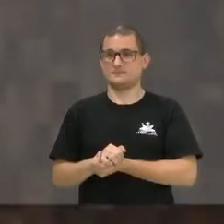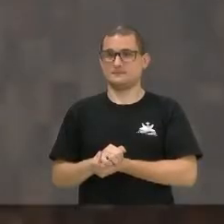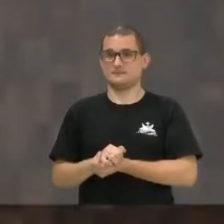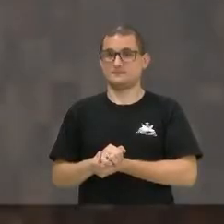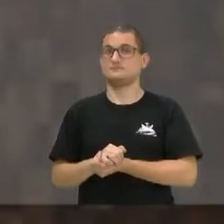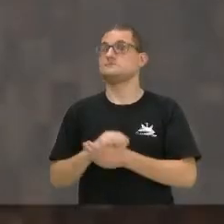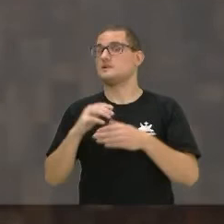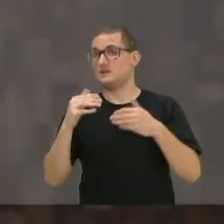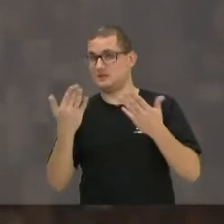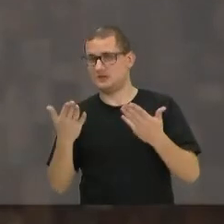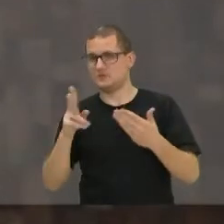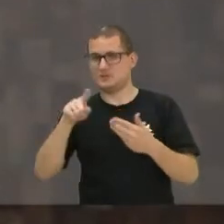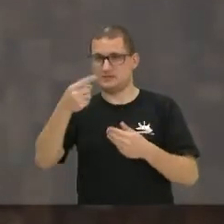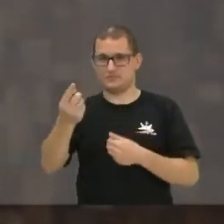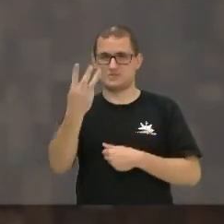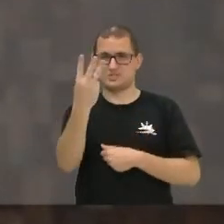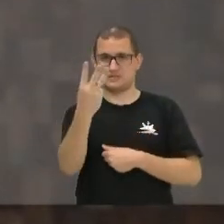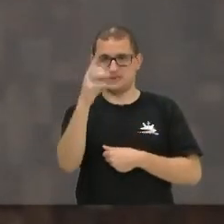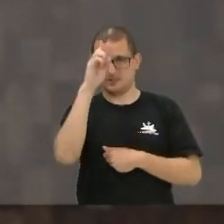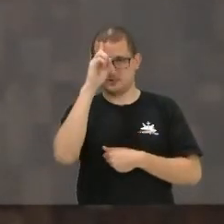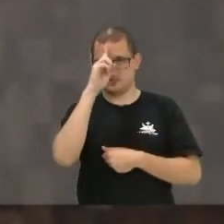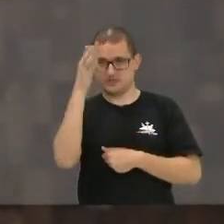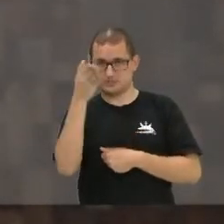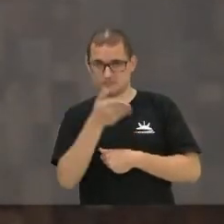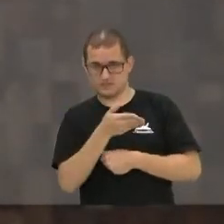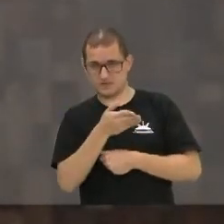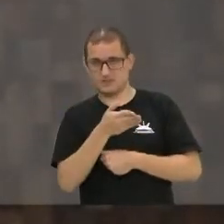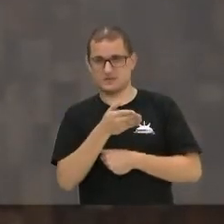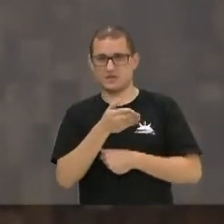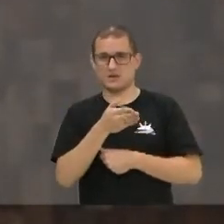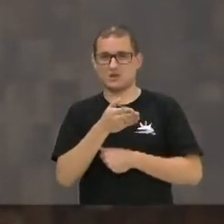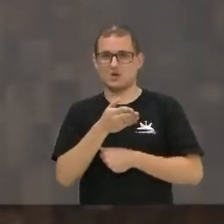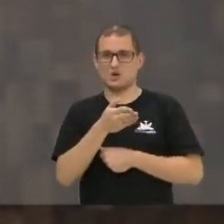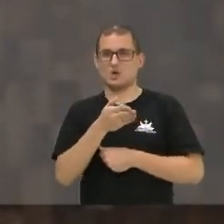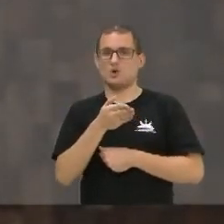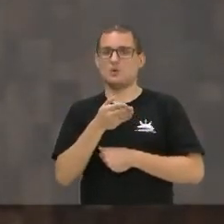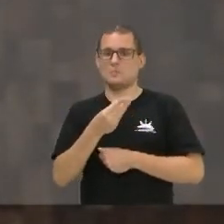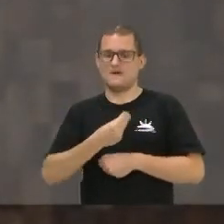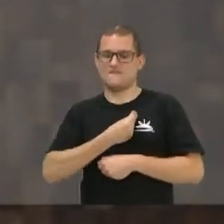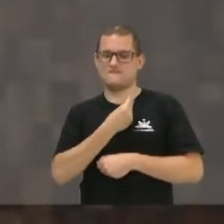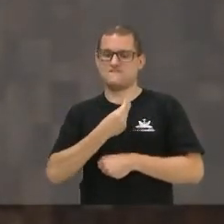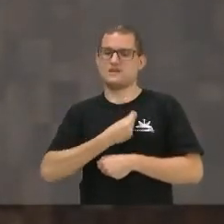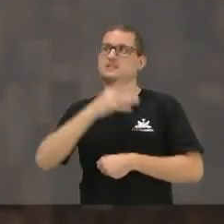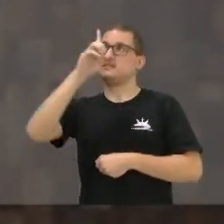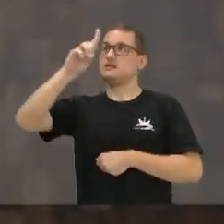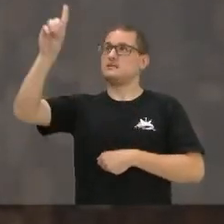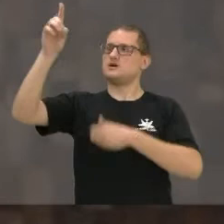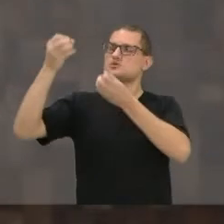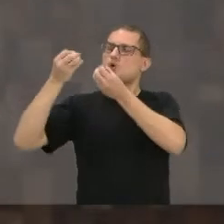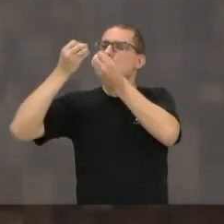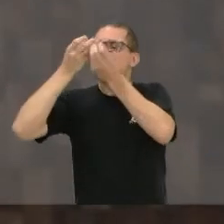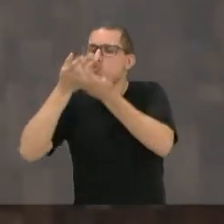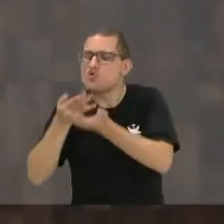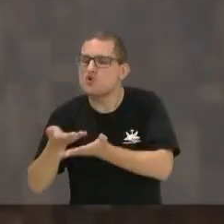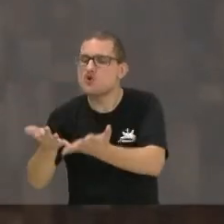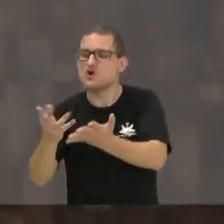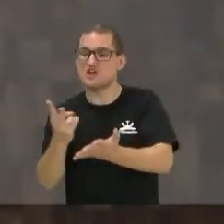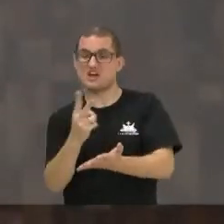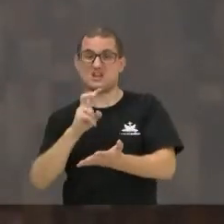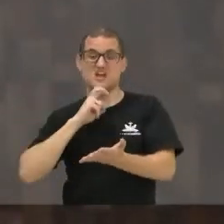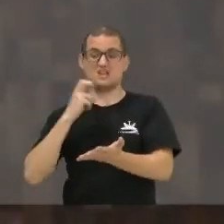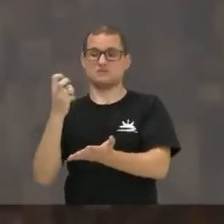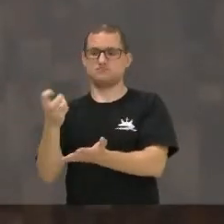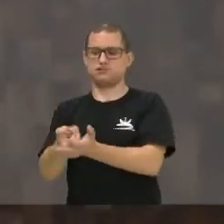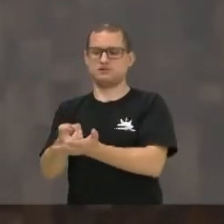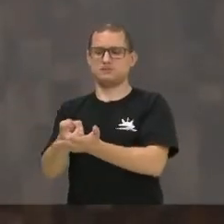e contudo depois os três dias e meio um sopro de vida vindo de deus penetrou se e